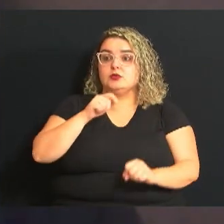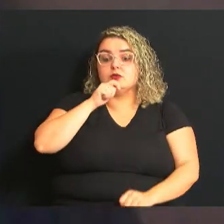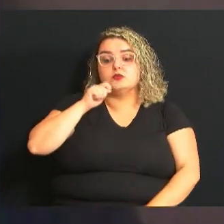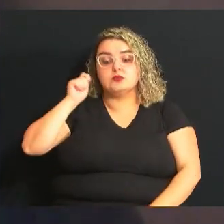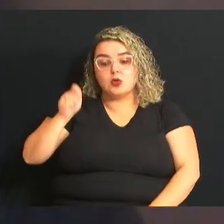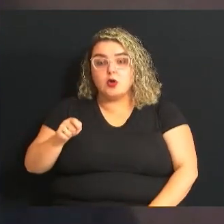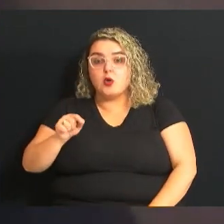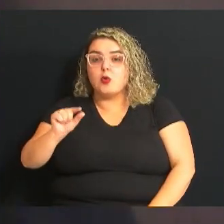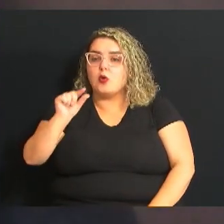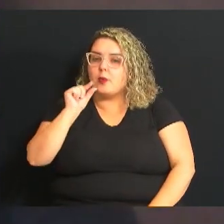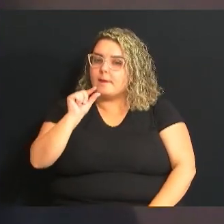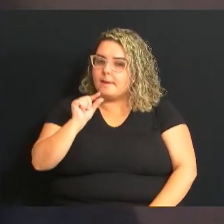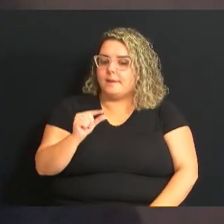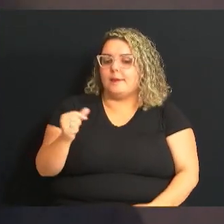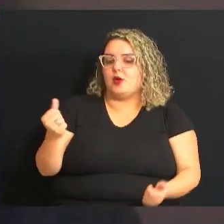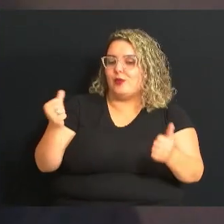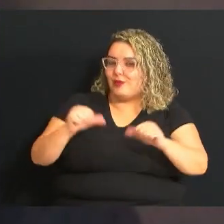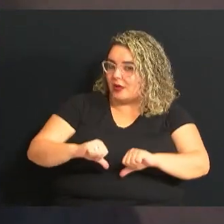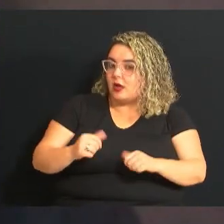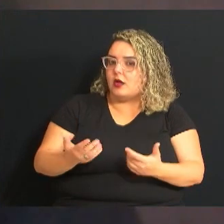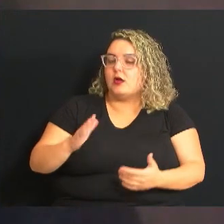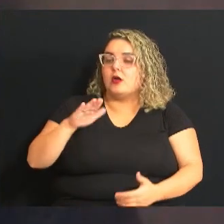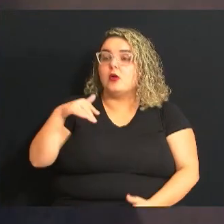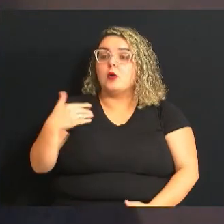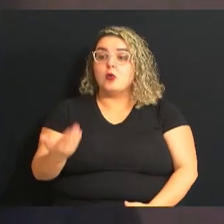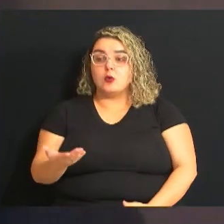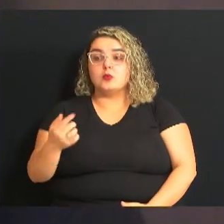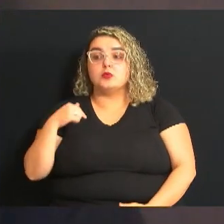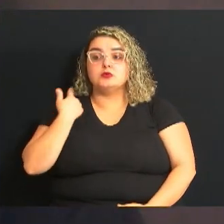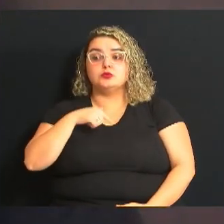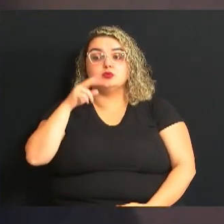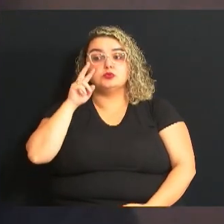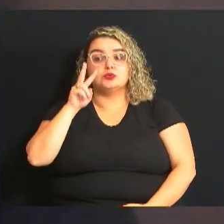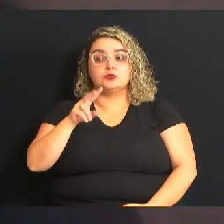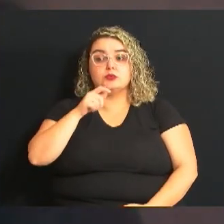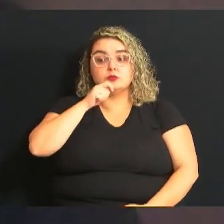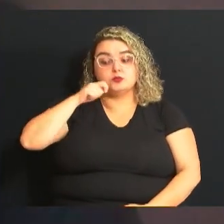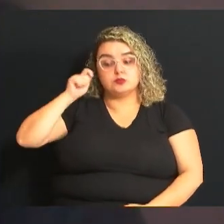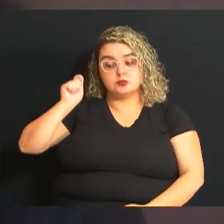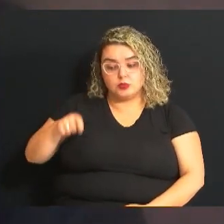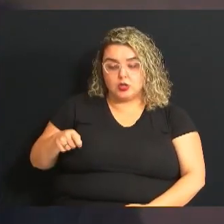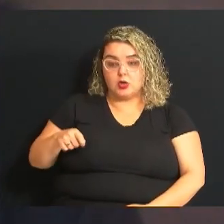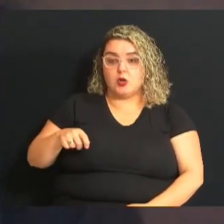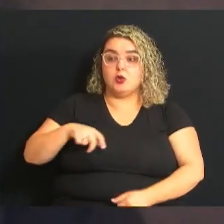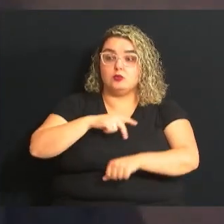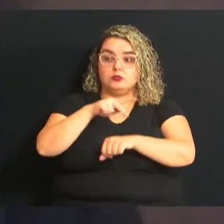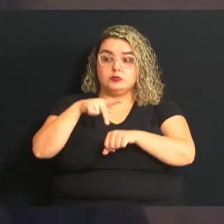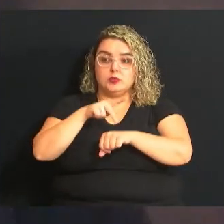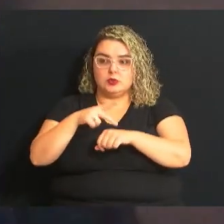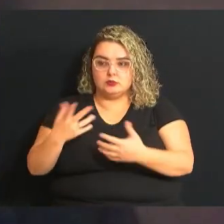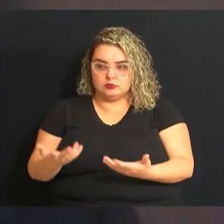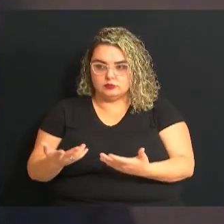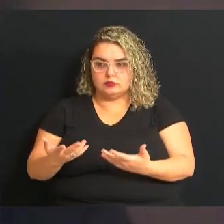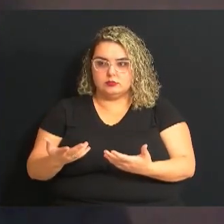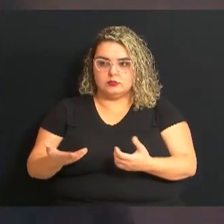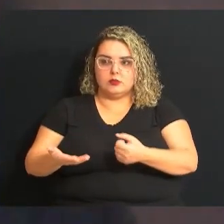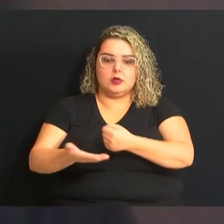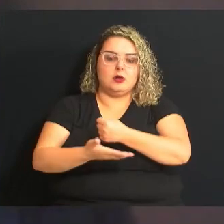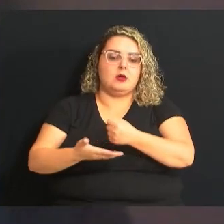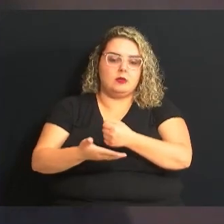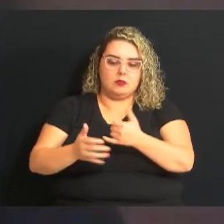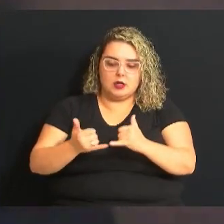por exemplo, mapa é da geografia só, né? Quer ver? Vamos além, o exemplo